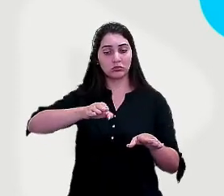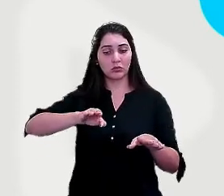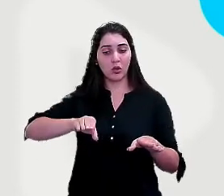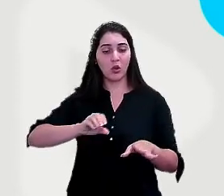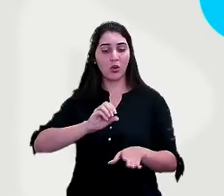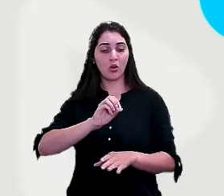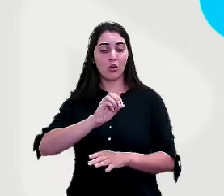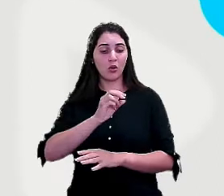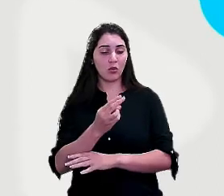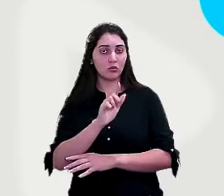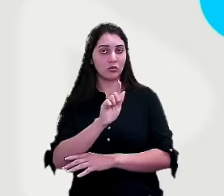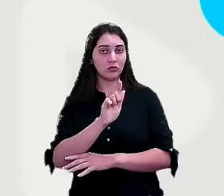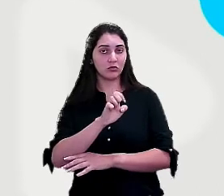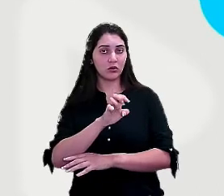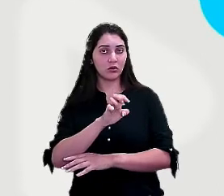gênese.